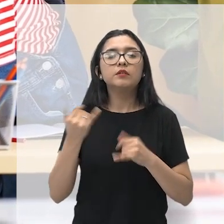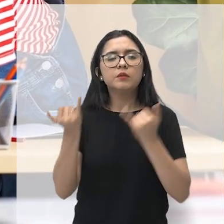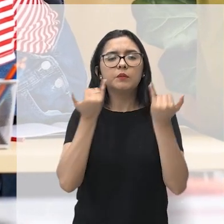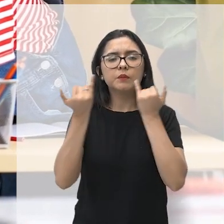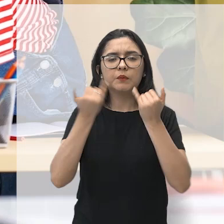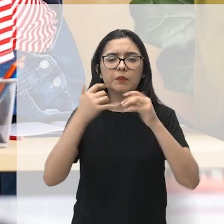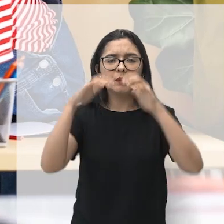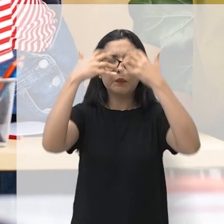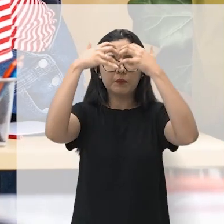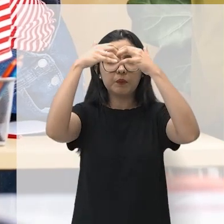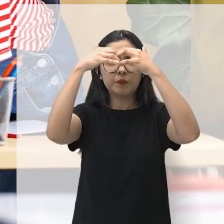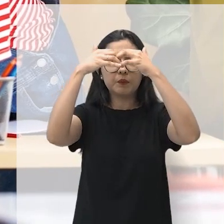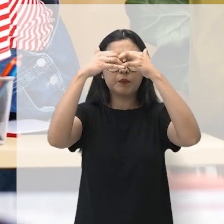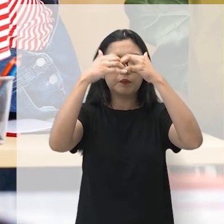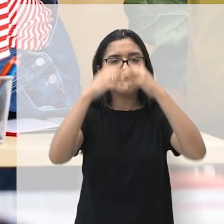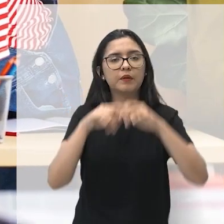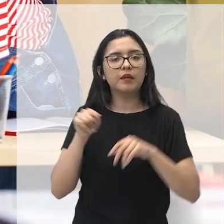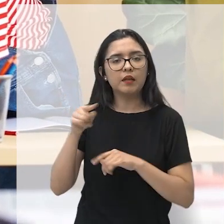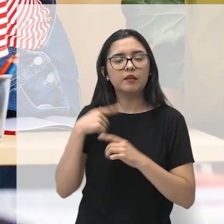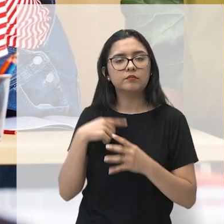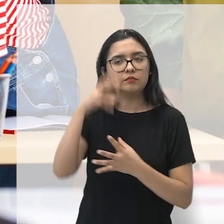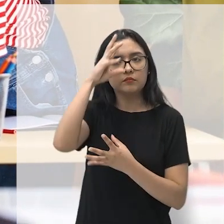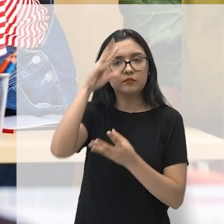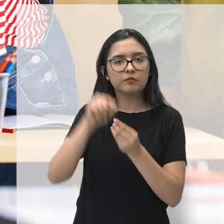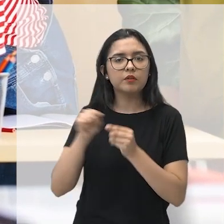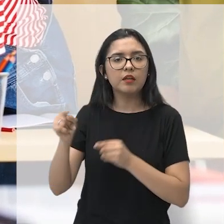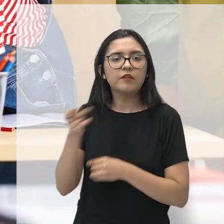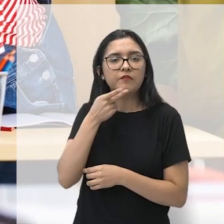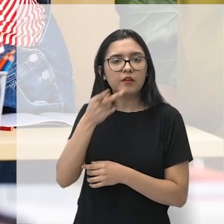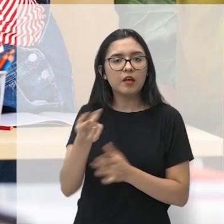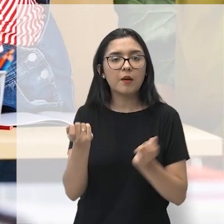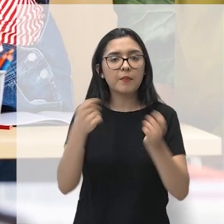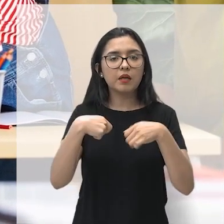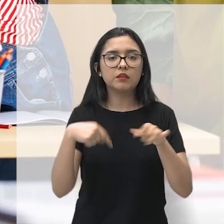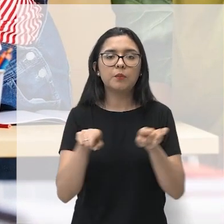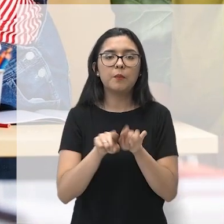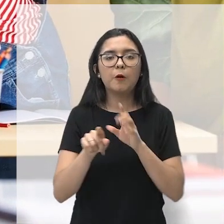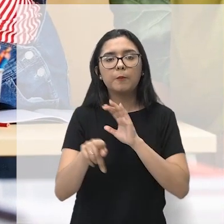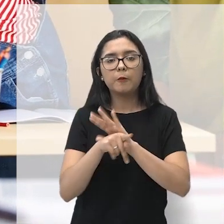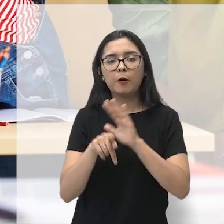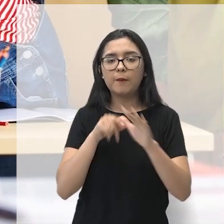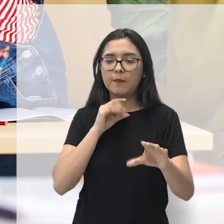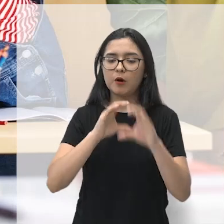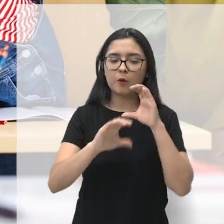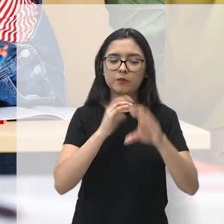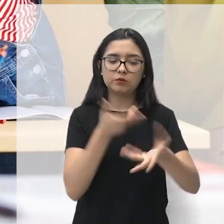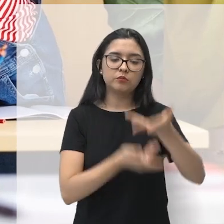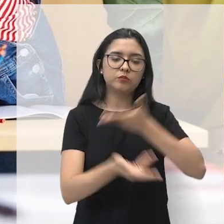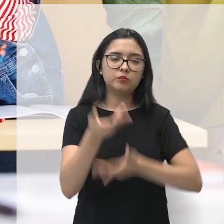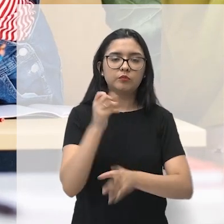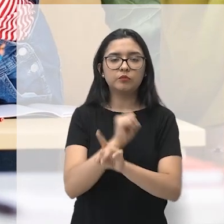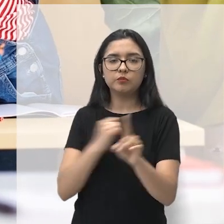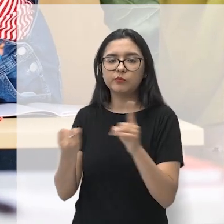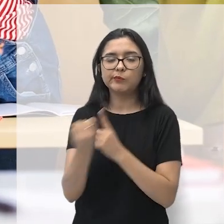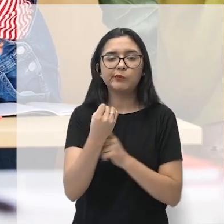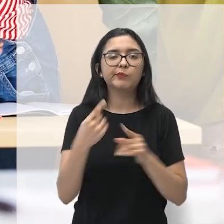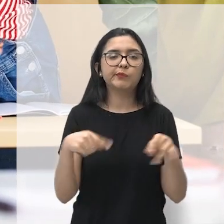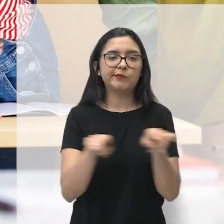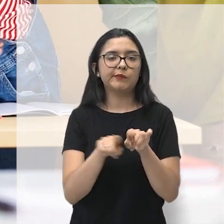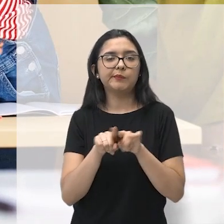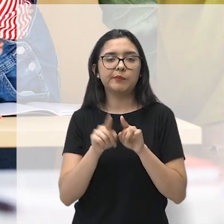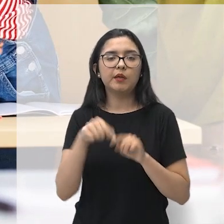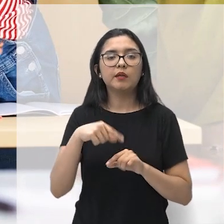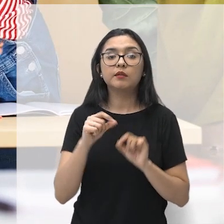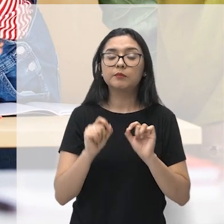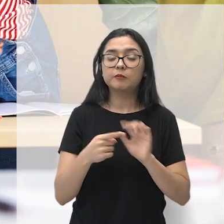permitindo que ela compreenda o que seus amigos estão dizendo. Essa capacidade de comunicação e interação social também é um